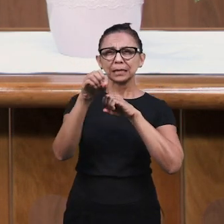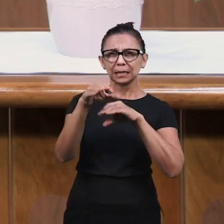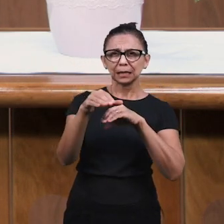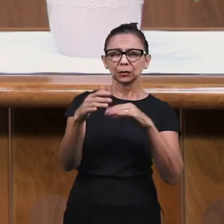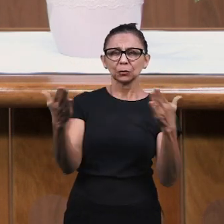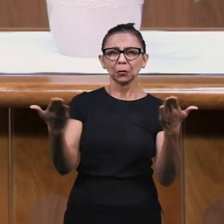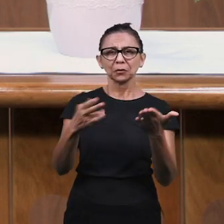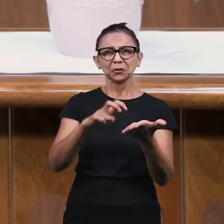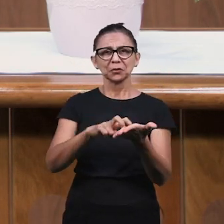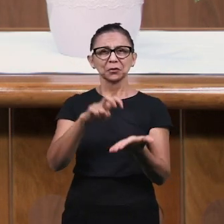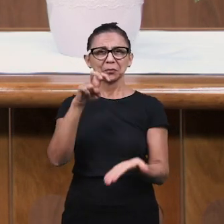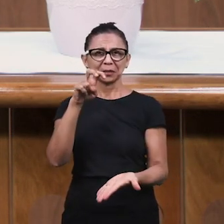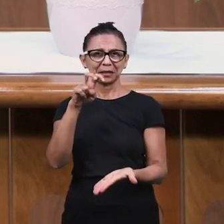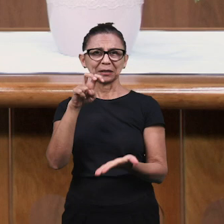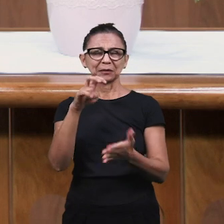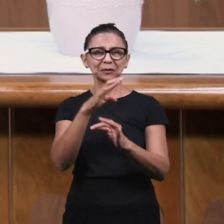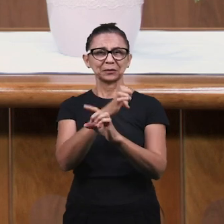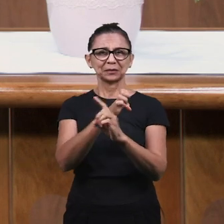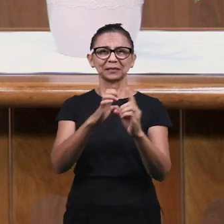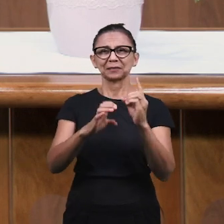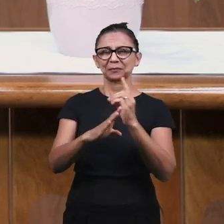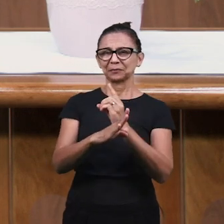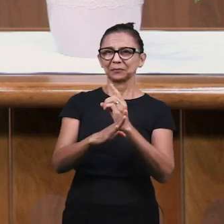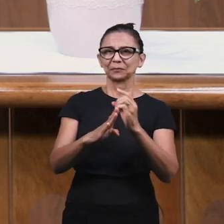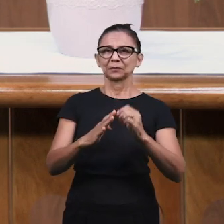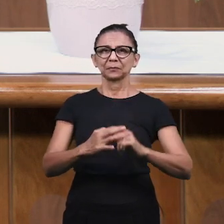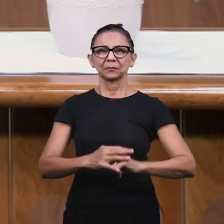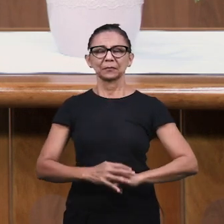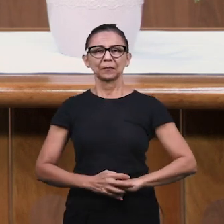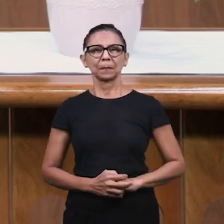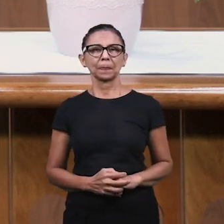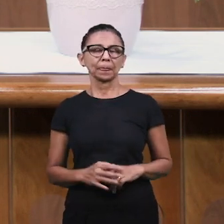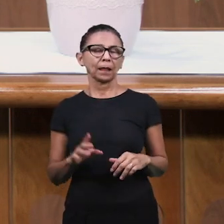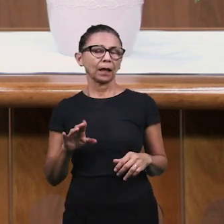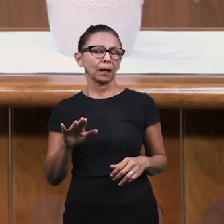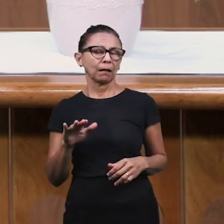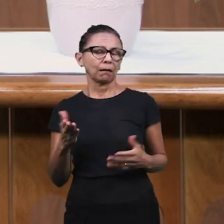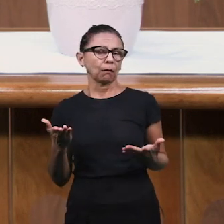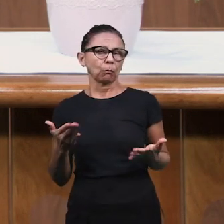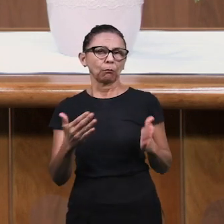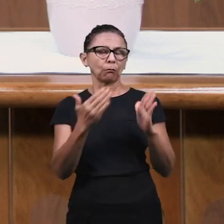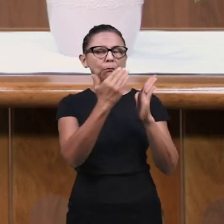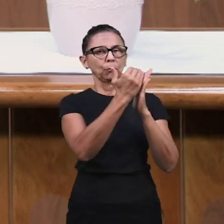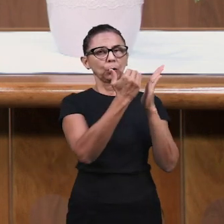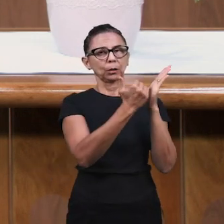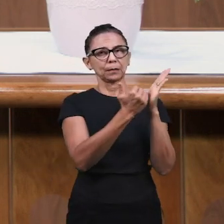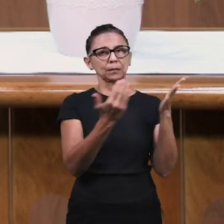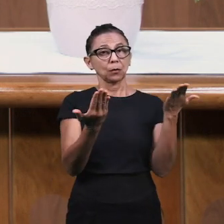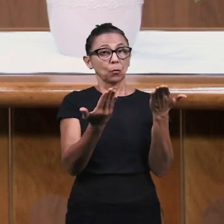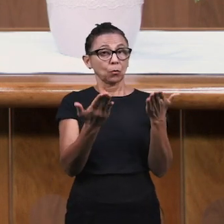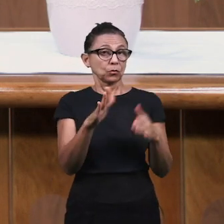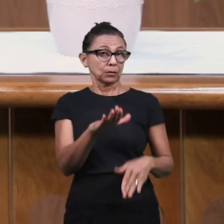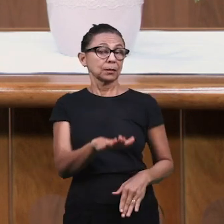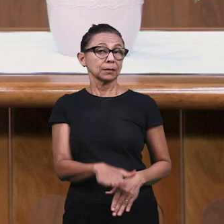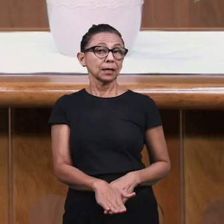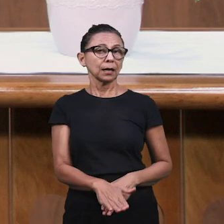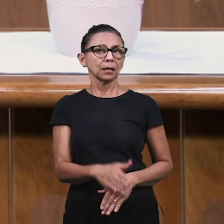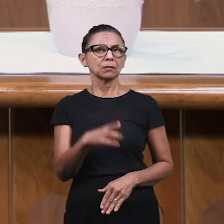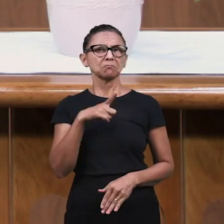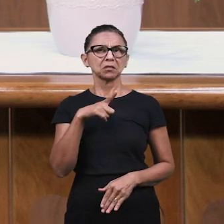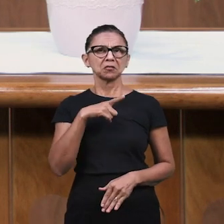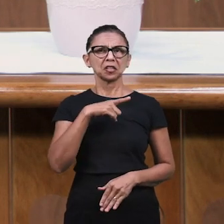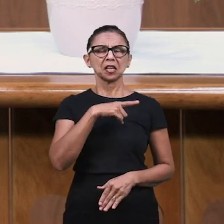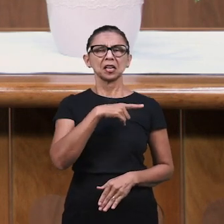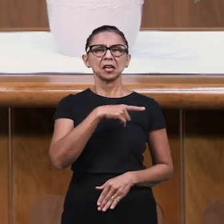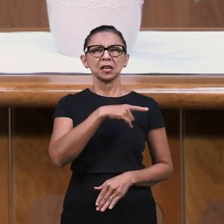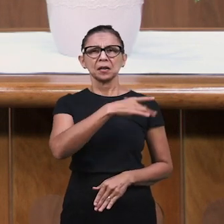trazido nesta manhã na Escola Bíblica Dominical. E essa programação da tarde, ela tem a participação